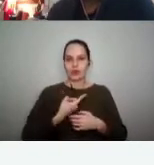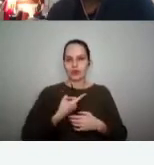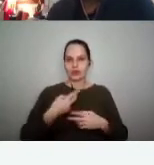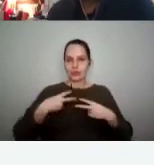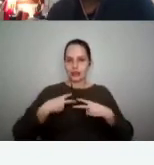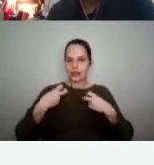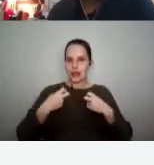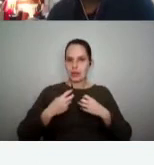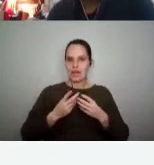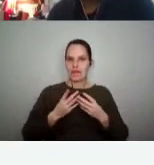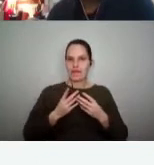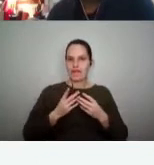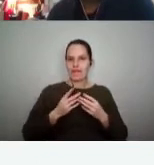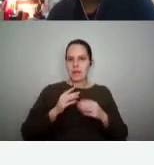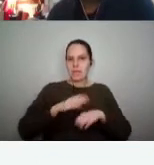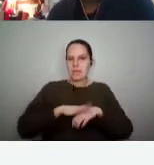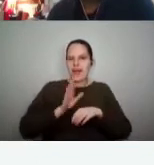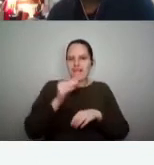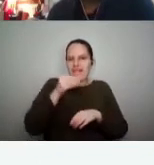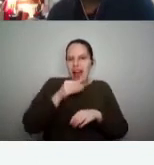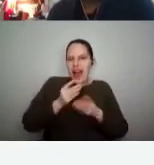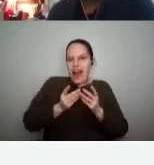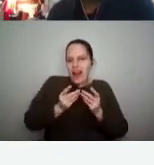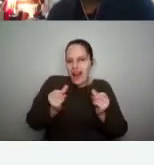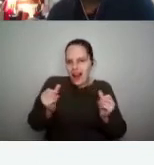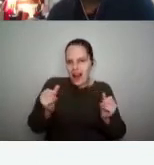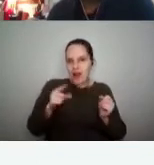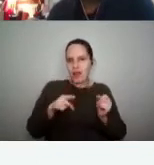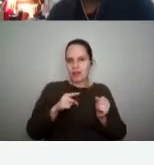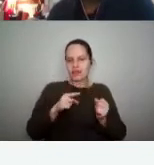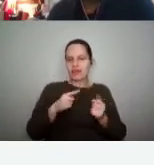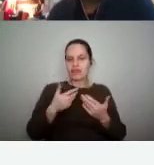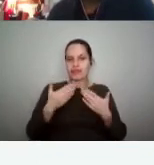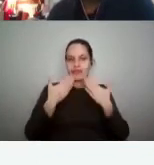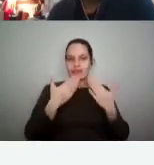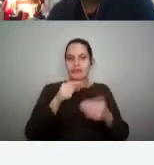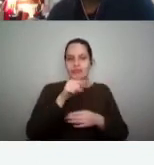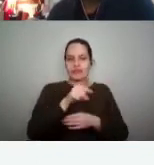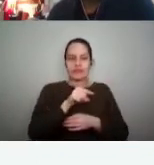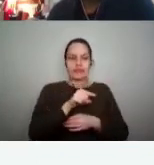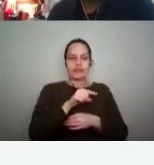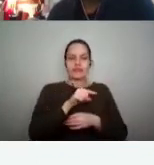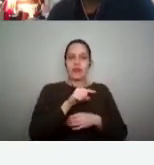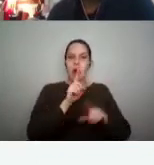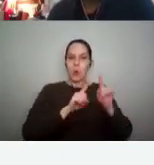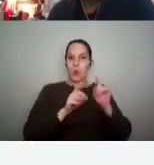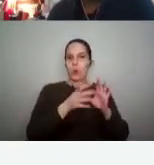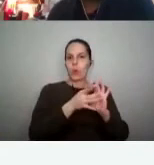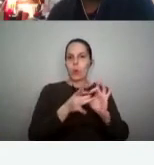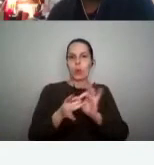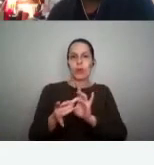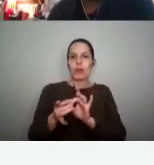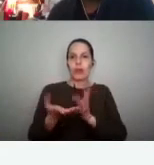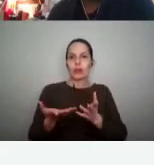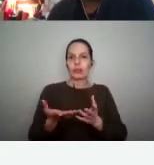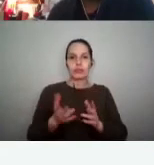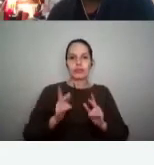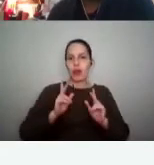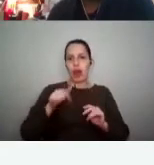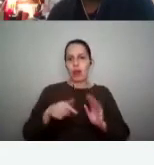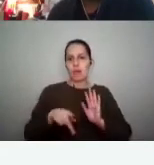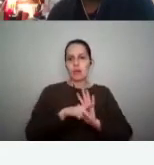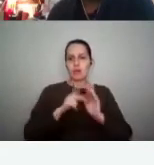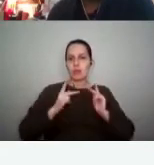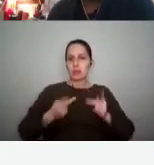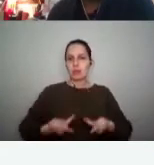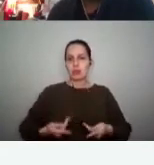humana, né? Porque conosco também acontecem coisas que nem sempre são agradáveis, né? Nós somos pessoas,